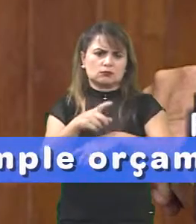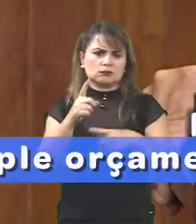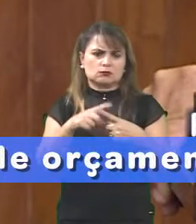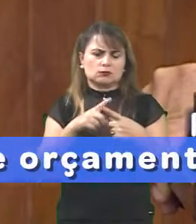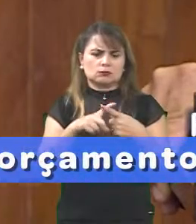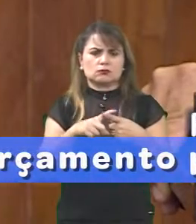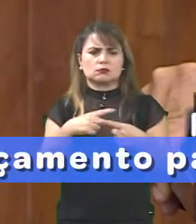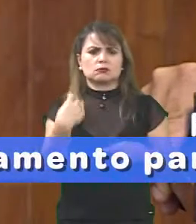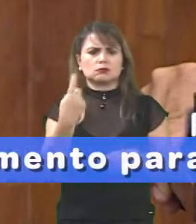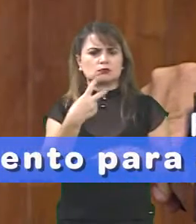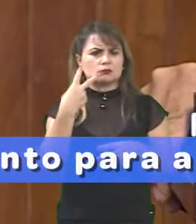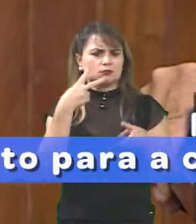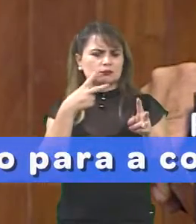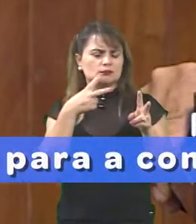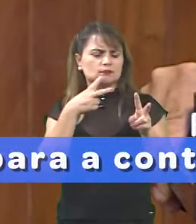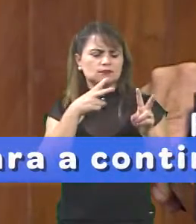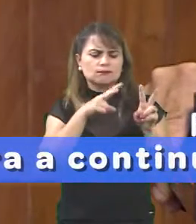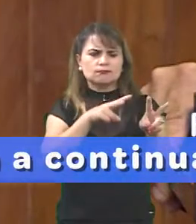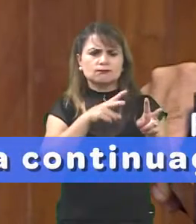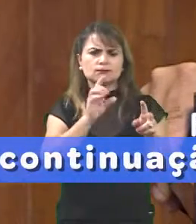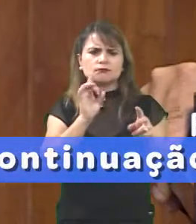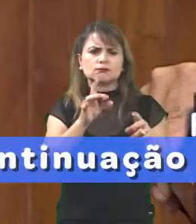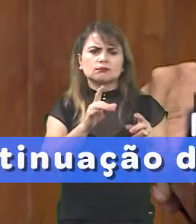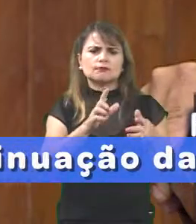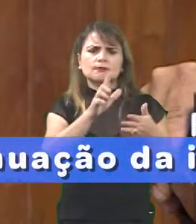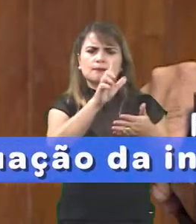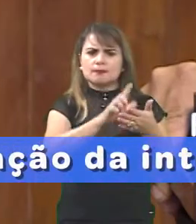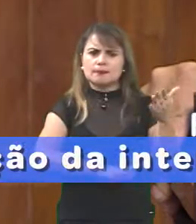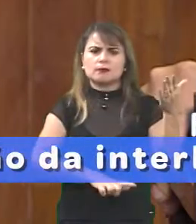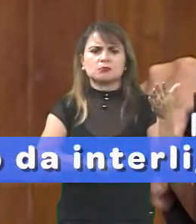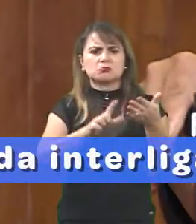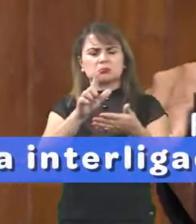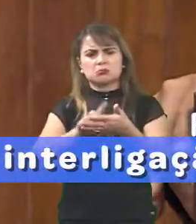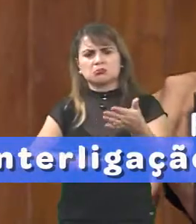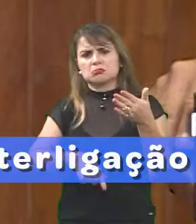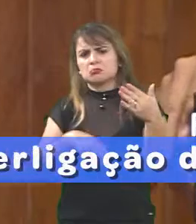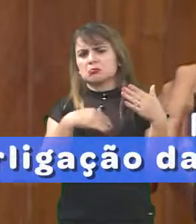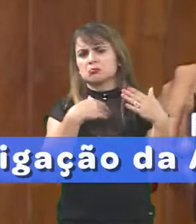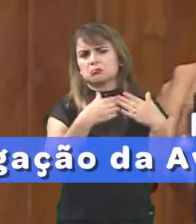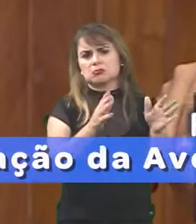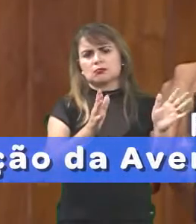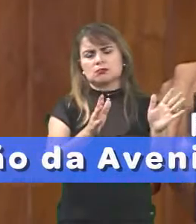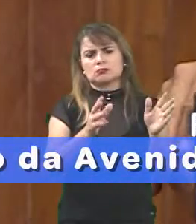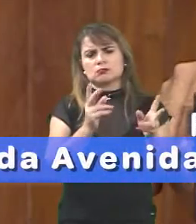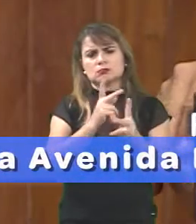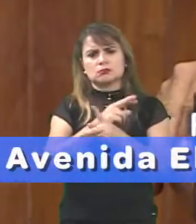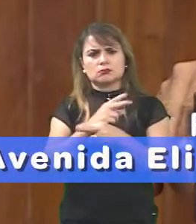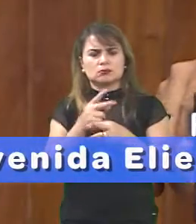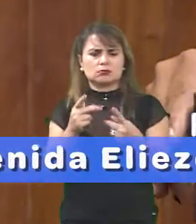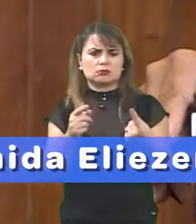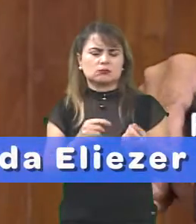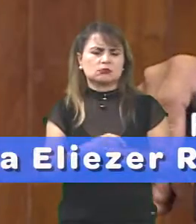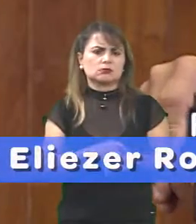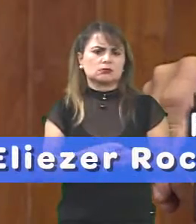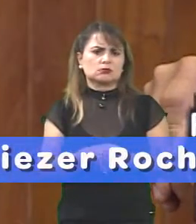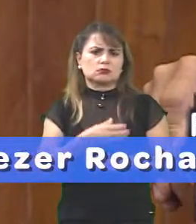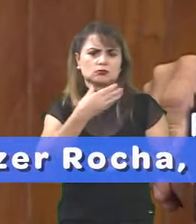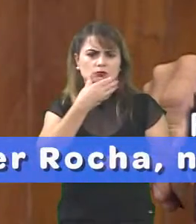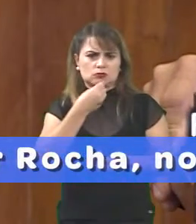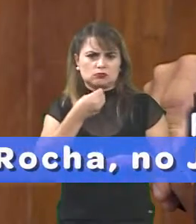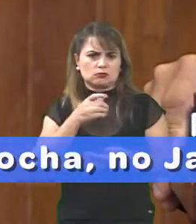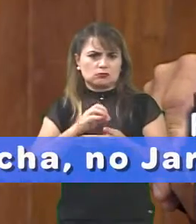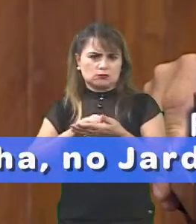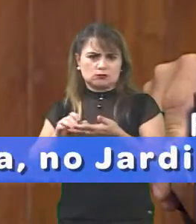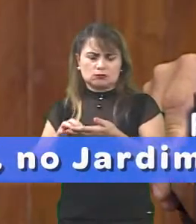encontra lixo por todo lado. Está aqui o Fernandinho da Secretaria de Limpeza Pública,